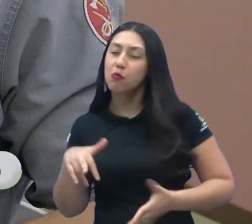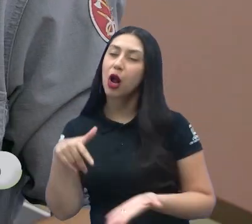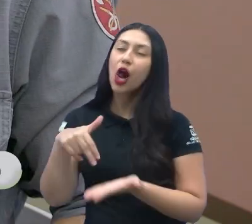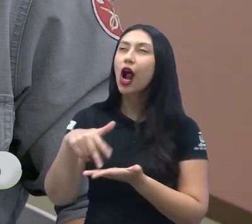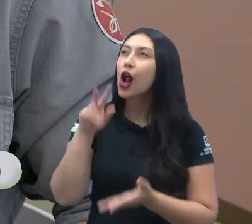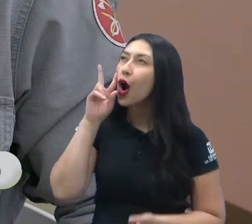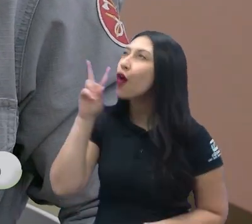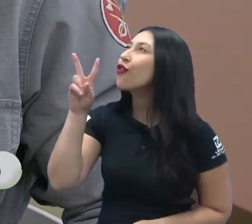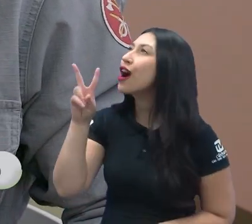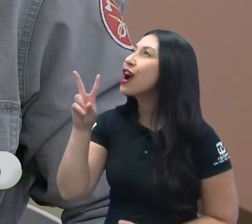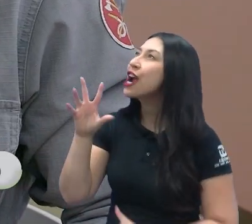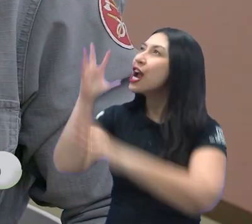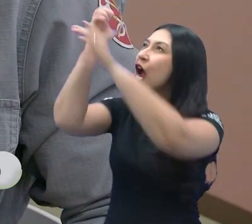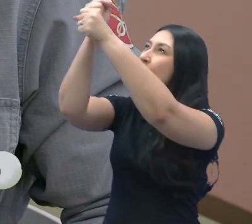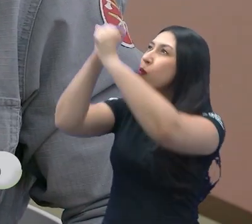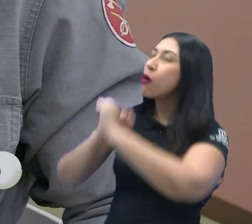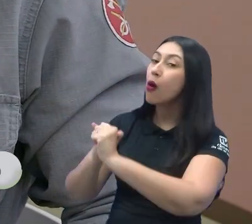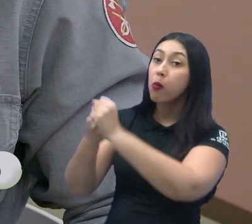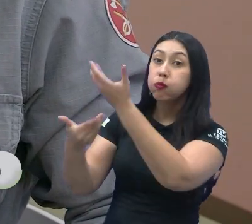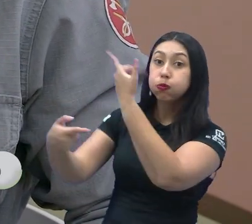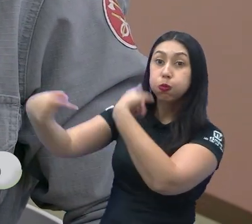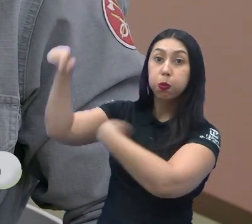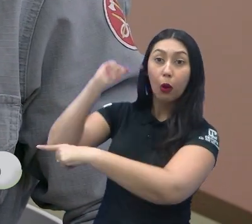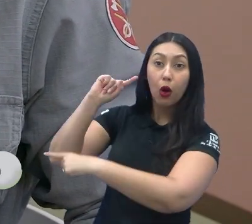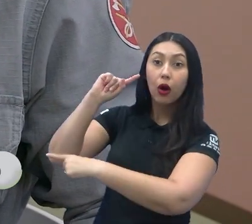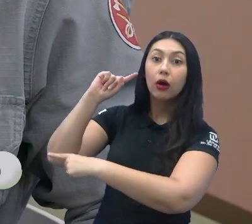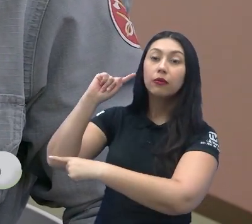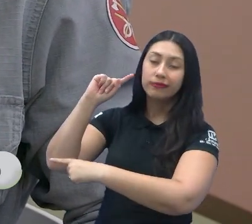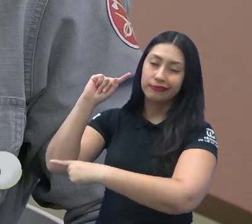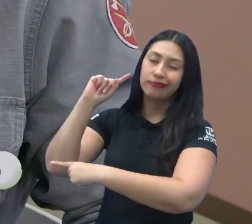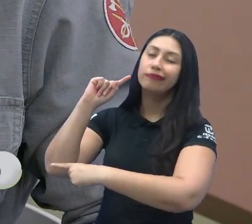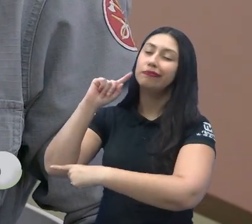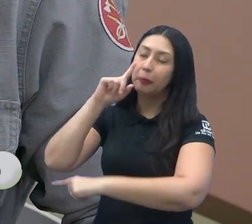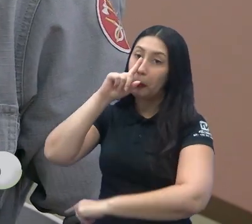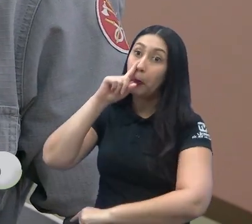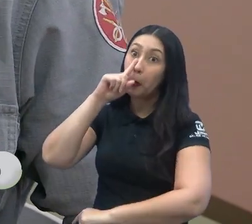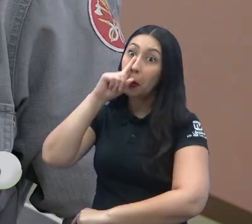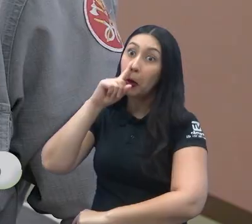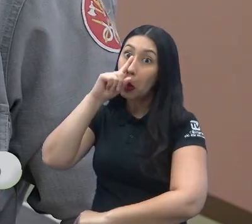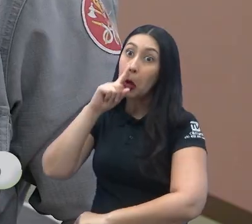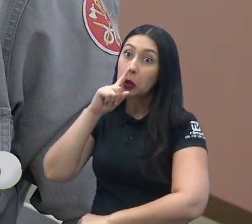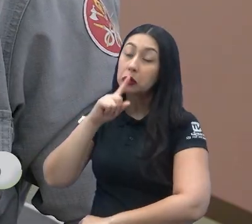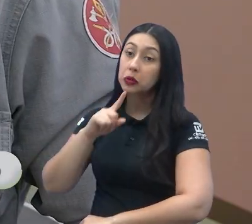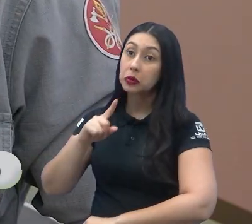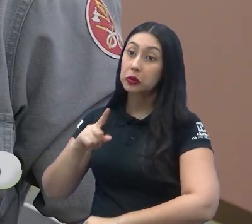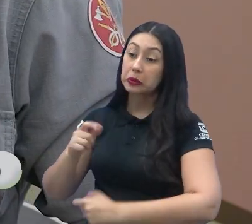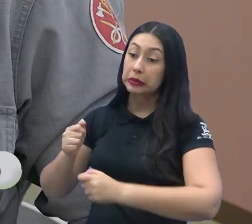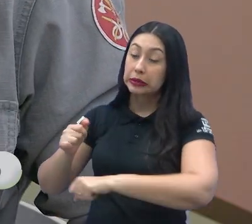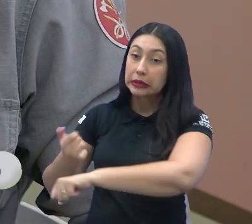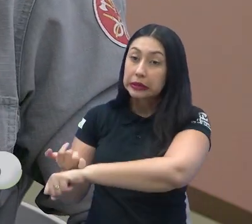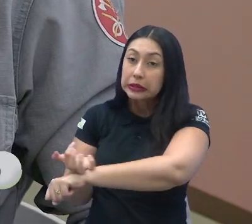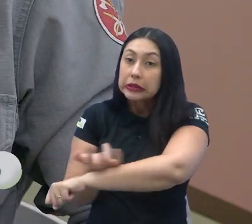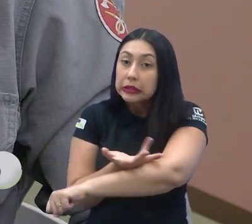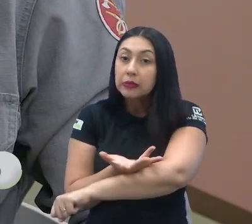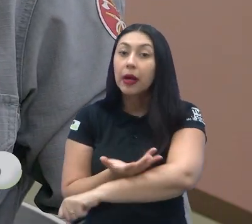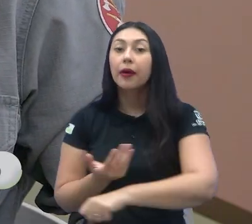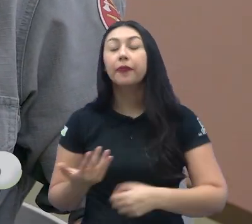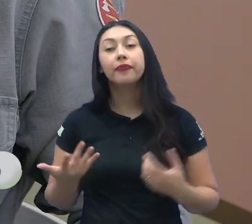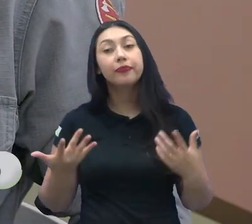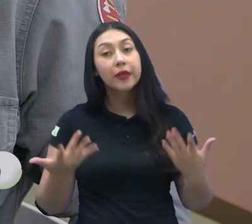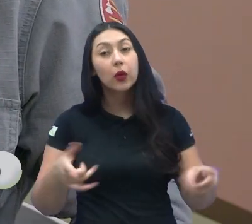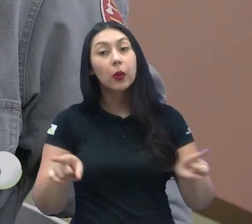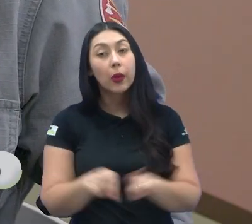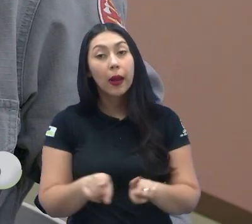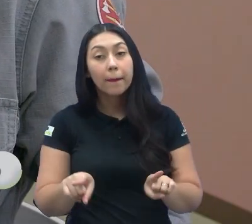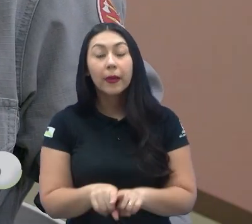apoiar, segurar, puxar o cabo da panela e pode derramar uma comida fervendo nela, gerar essa queimadura, né? Além disso, é importante também, por